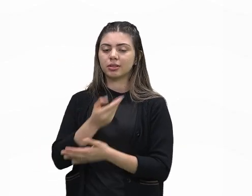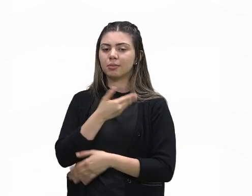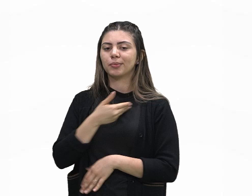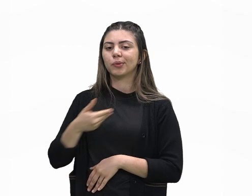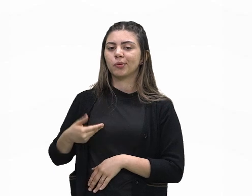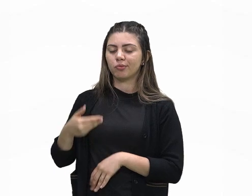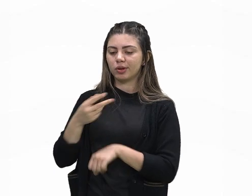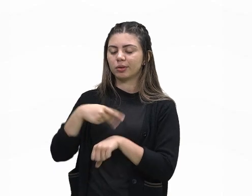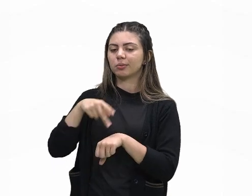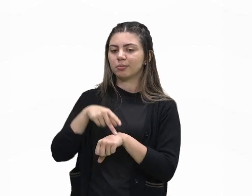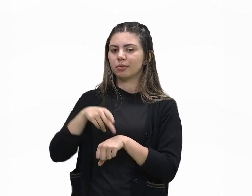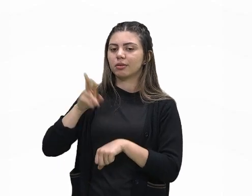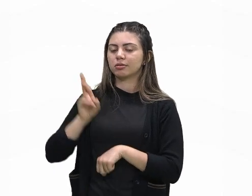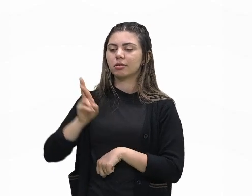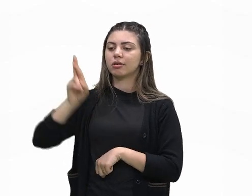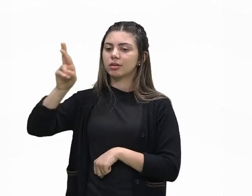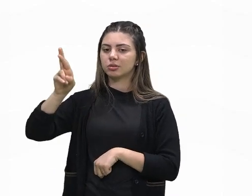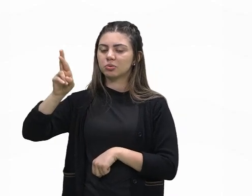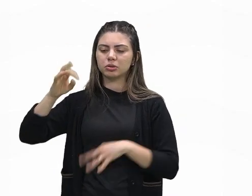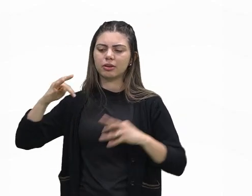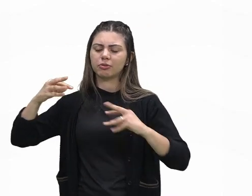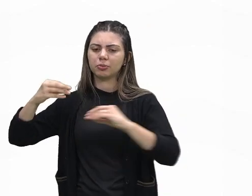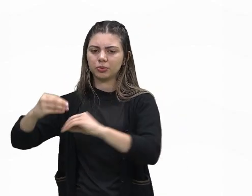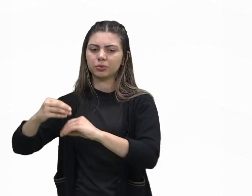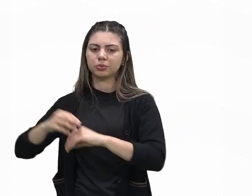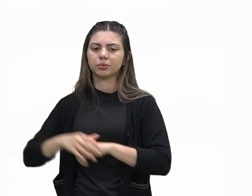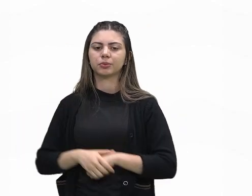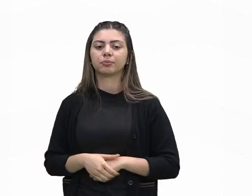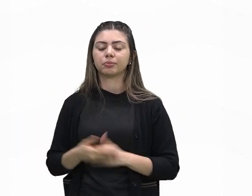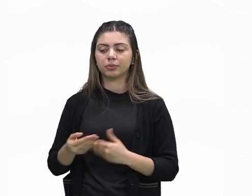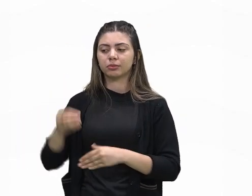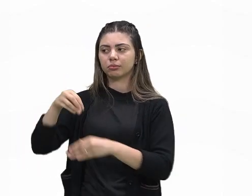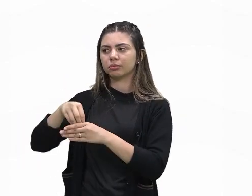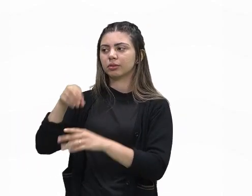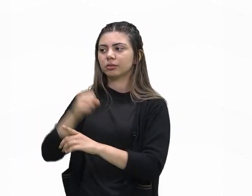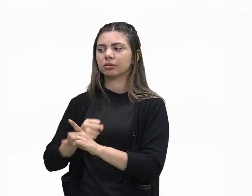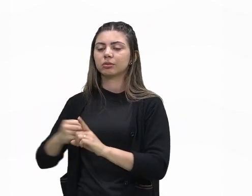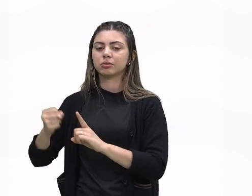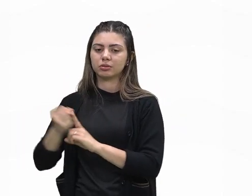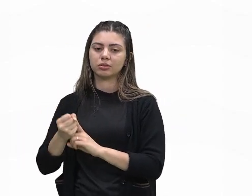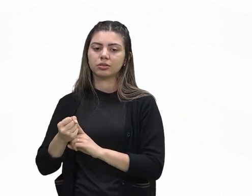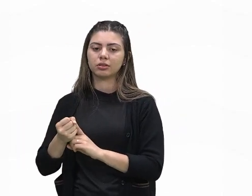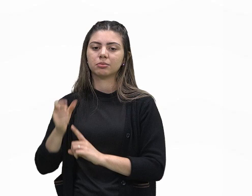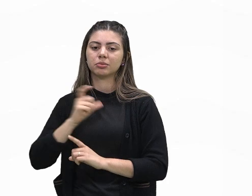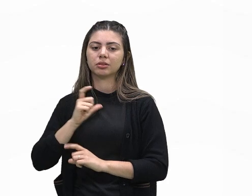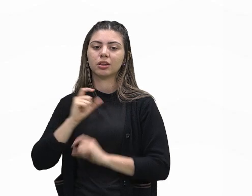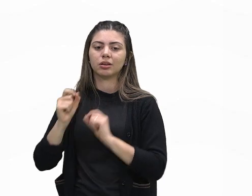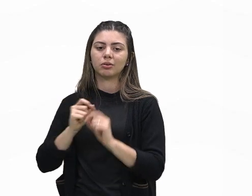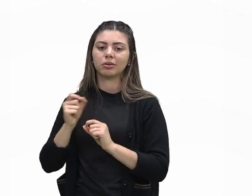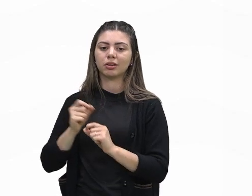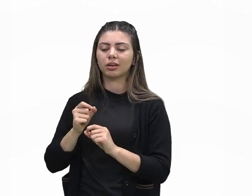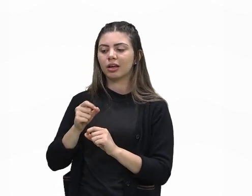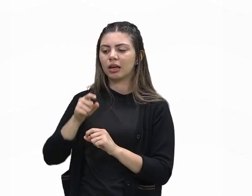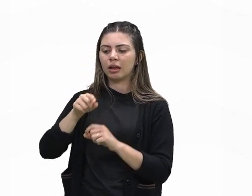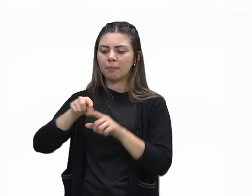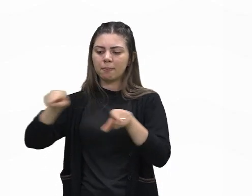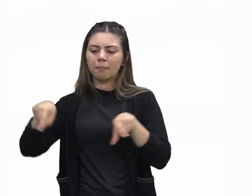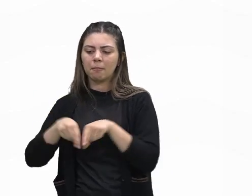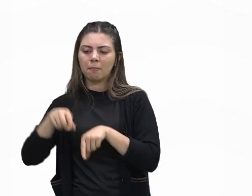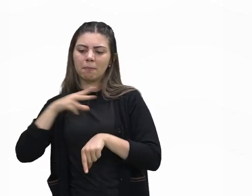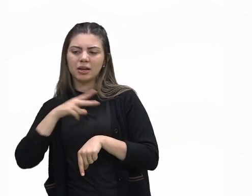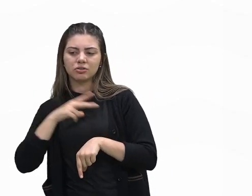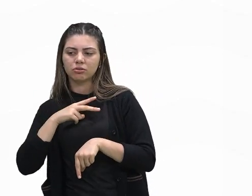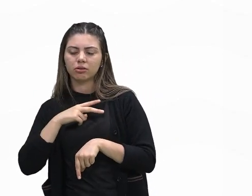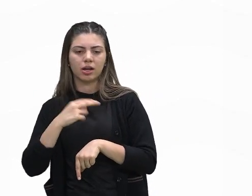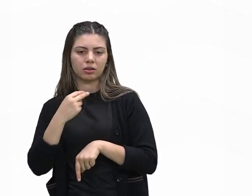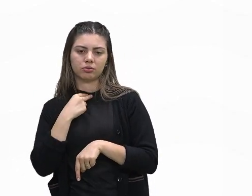trás administrando. Então, dentro do socialismo, há uma luta para que não haja propriedade